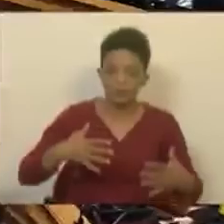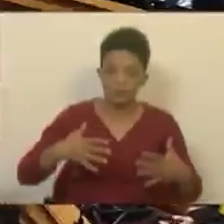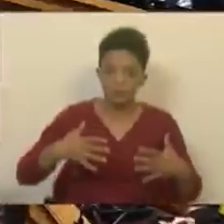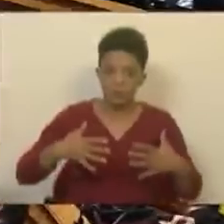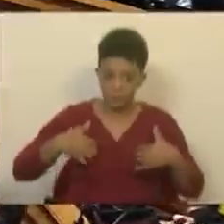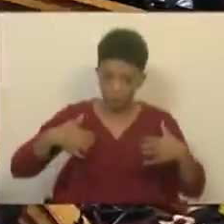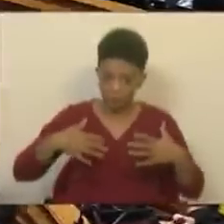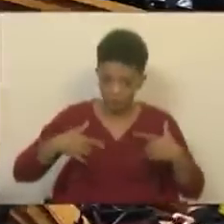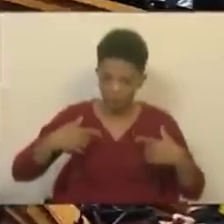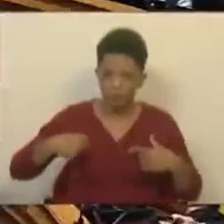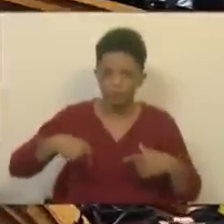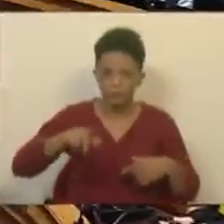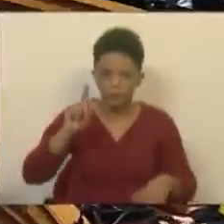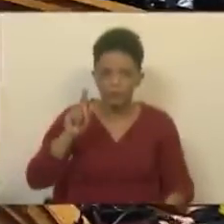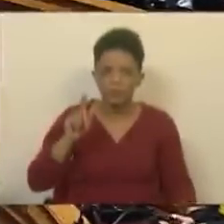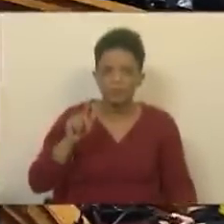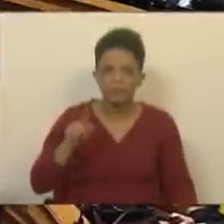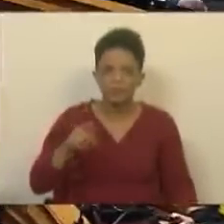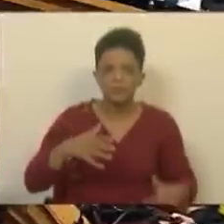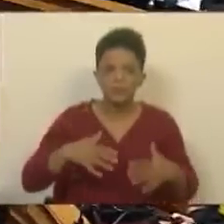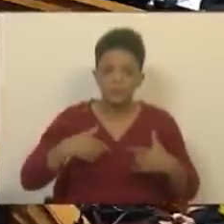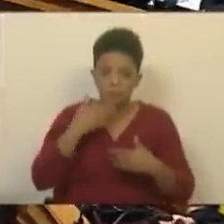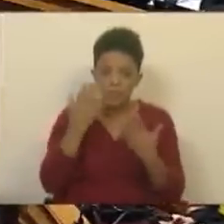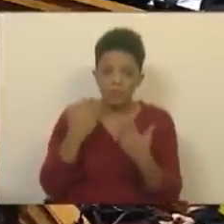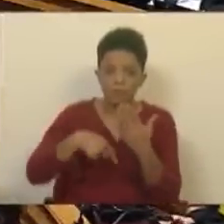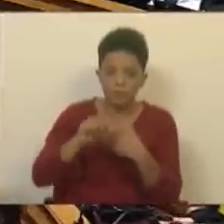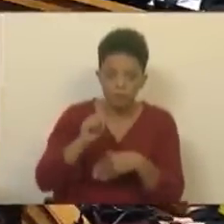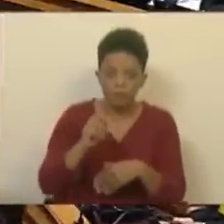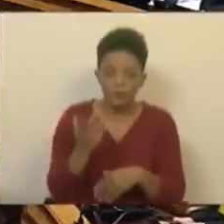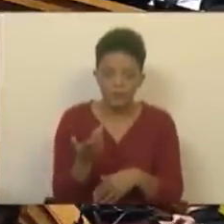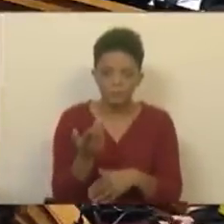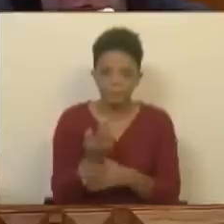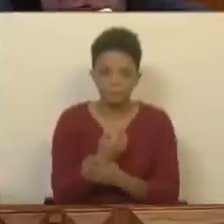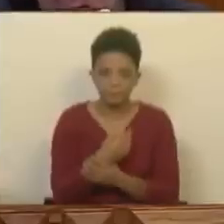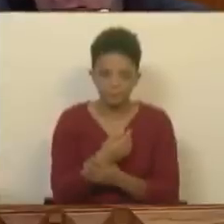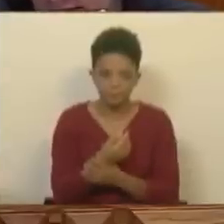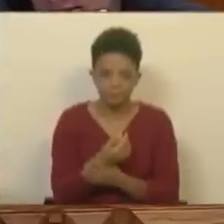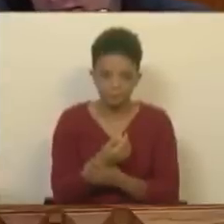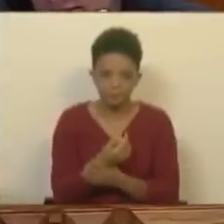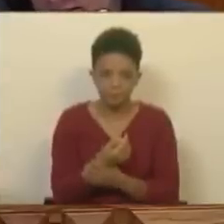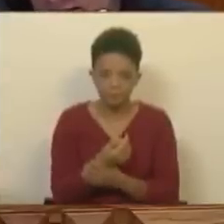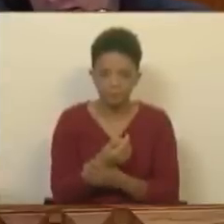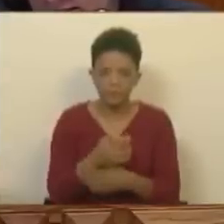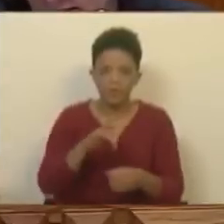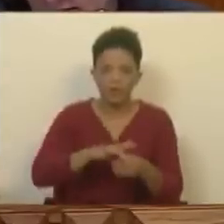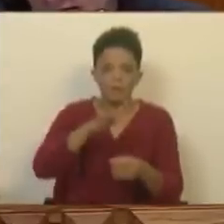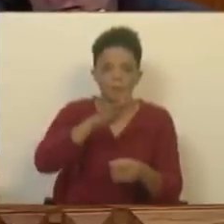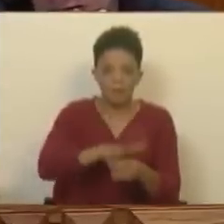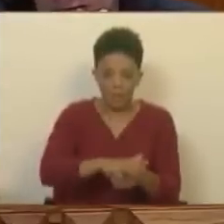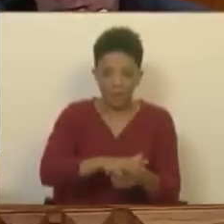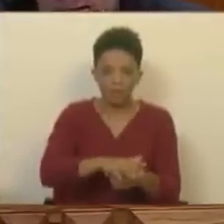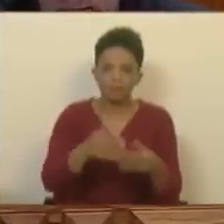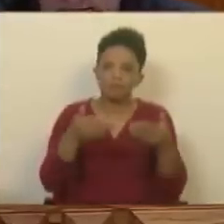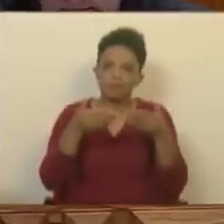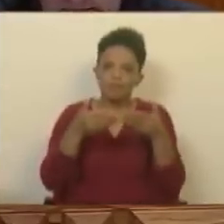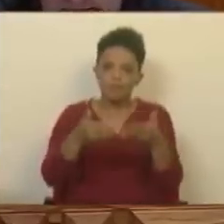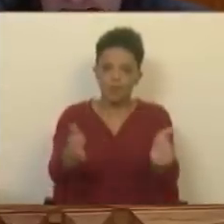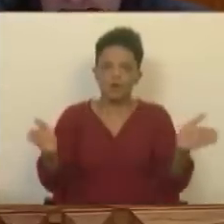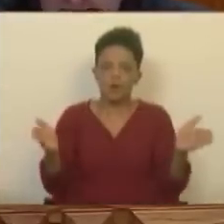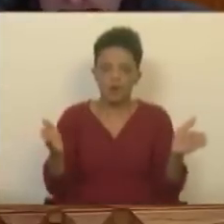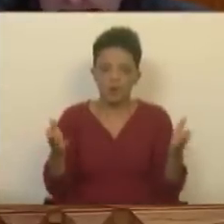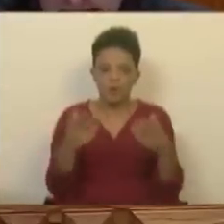na sexta-feira na sexta-feira de manhã tive oportunidade de ir à Cova da Piedade e inaugurar